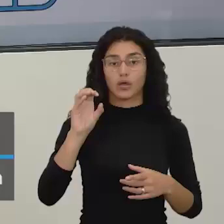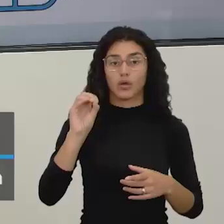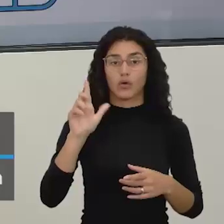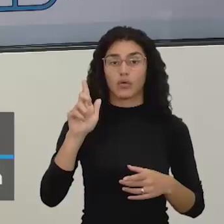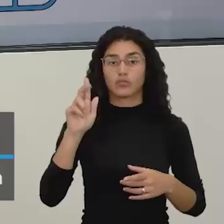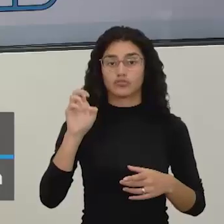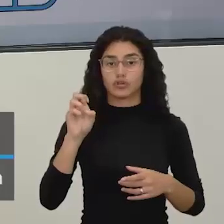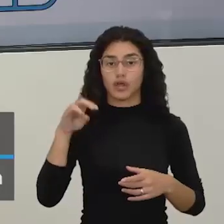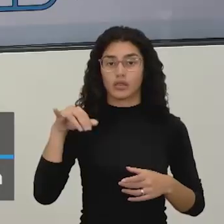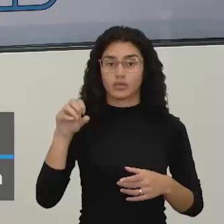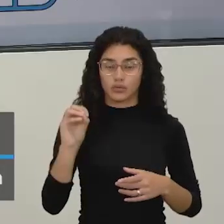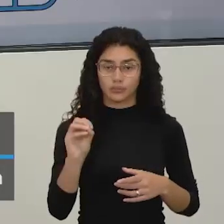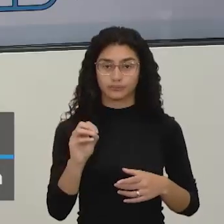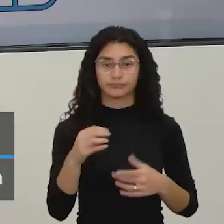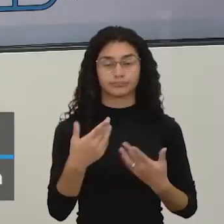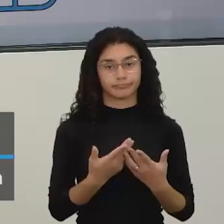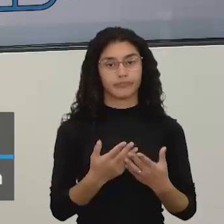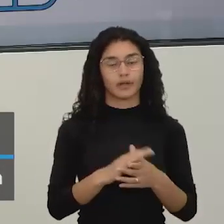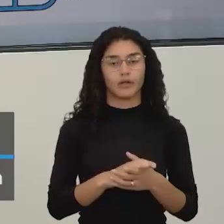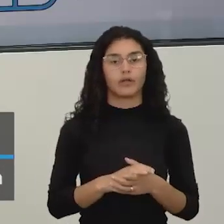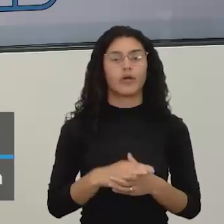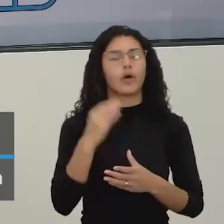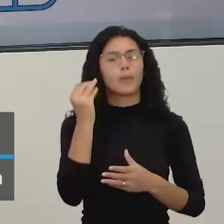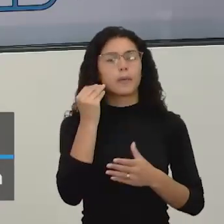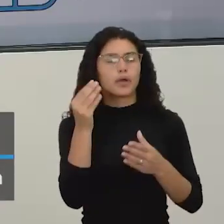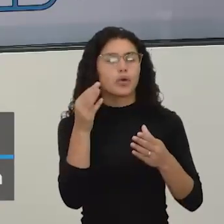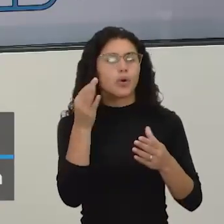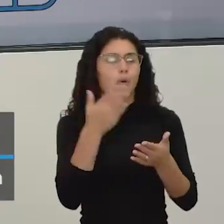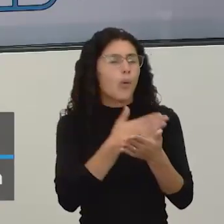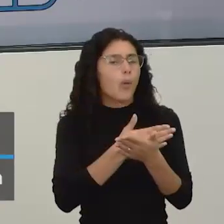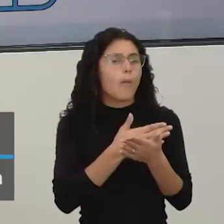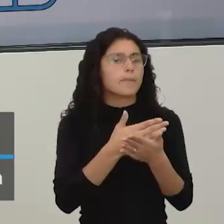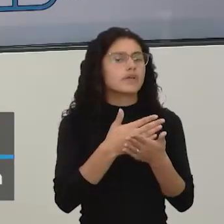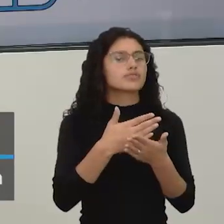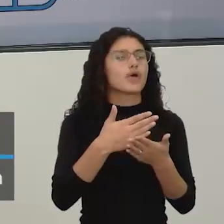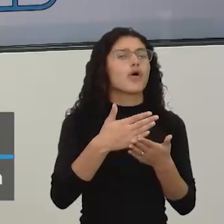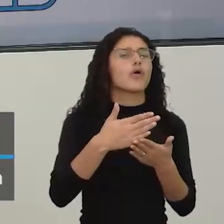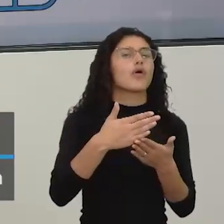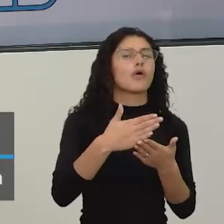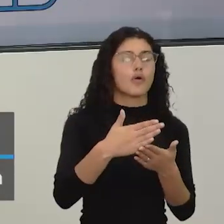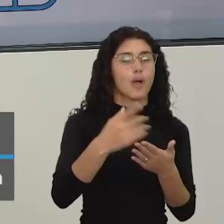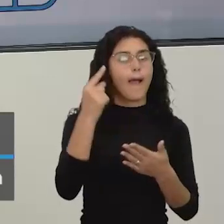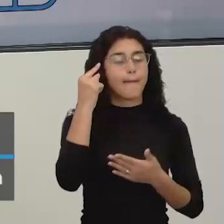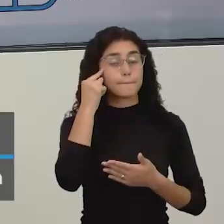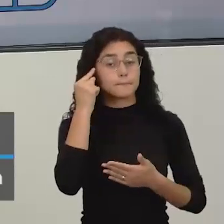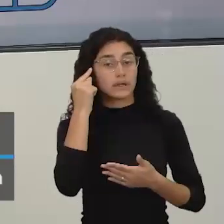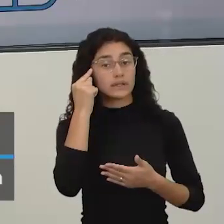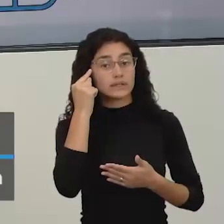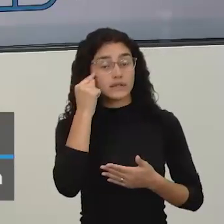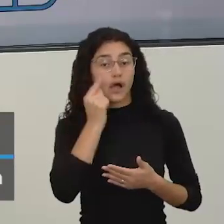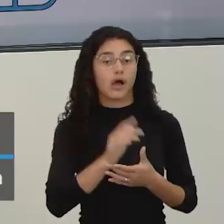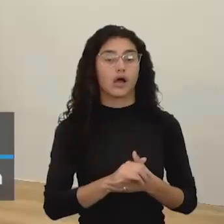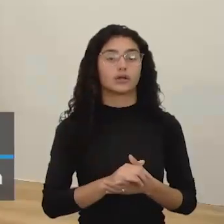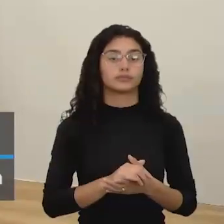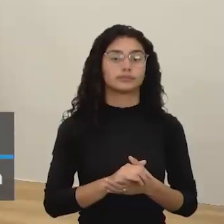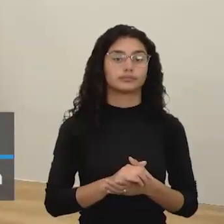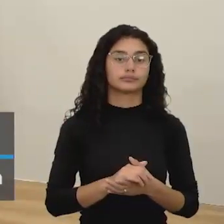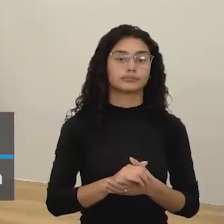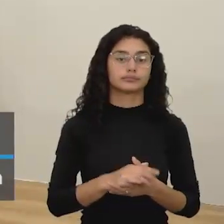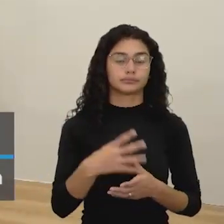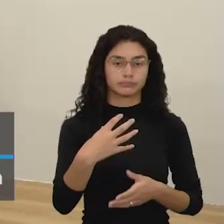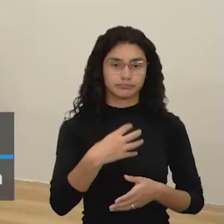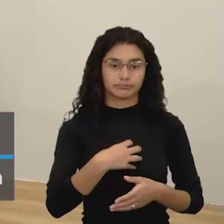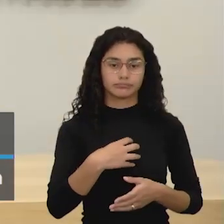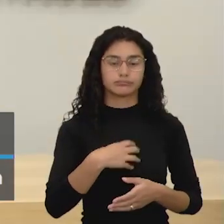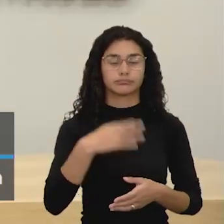geração espontânea, e esse foi o experimento chave para a gente começar, começar a pensar realmente na origem da